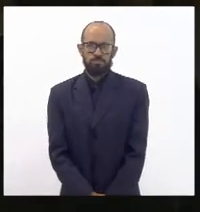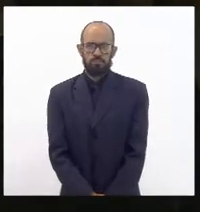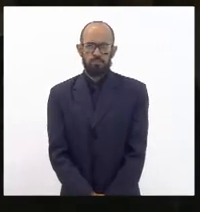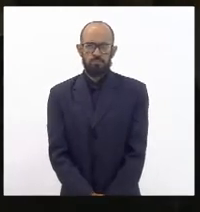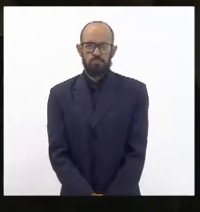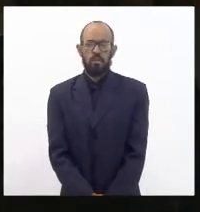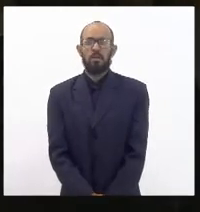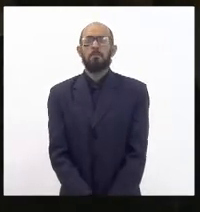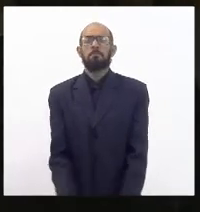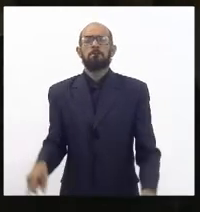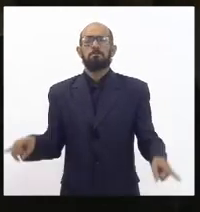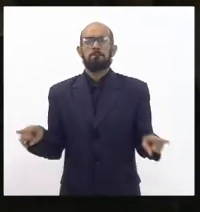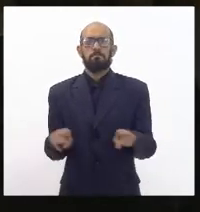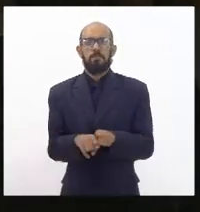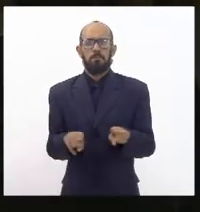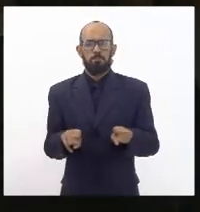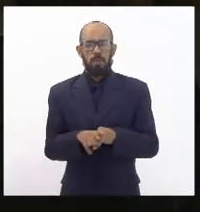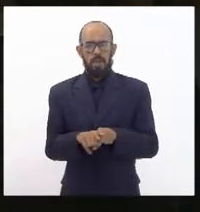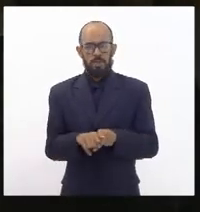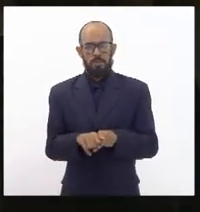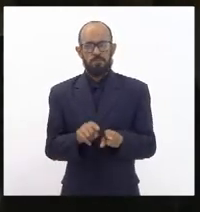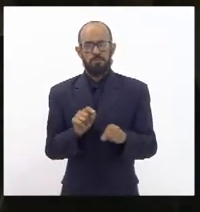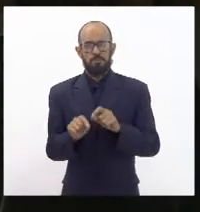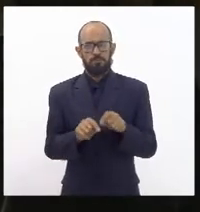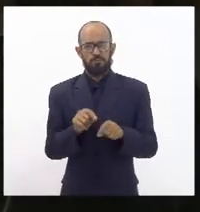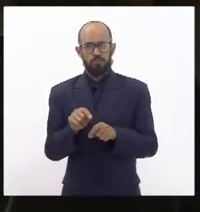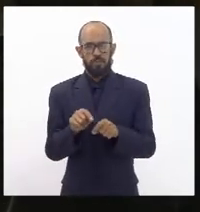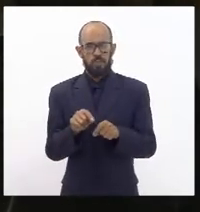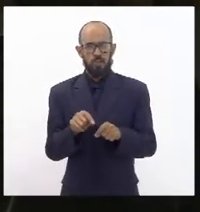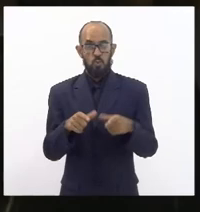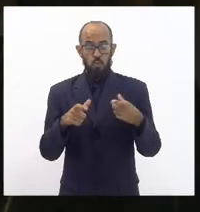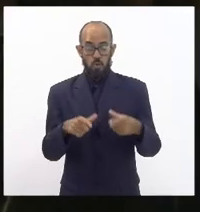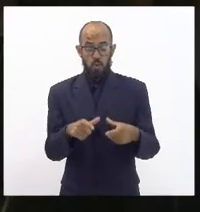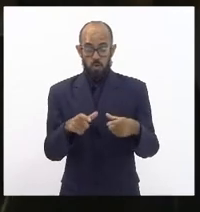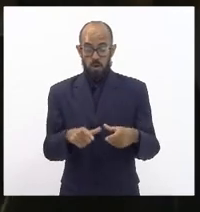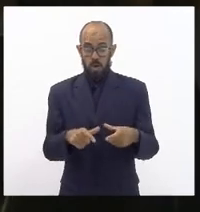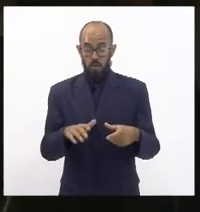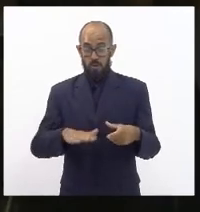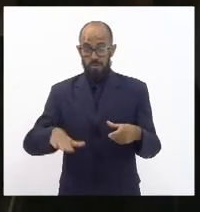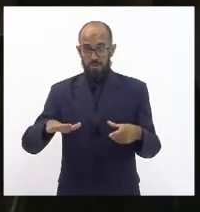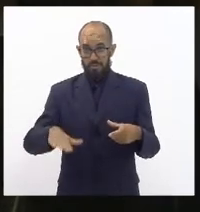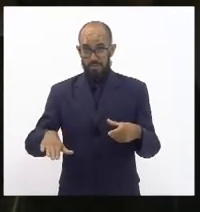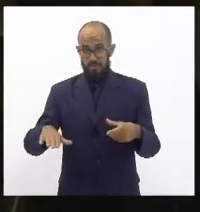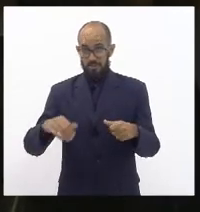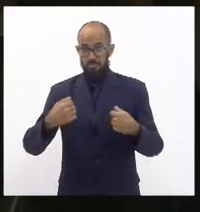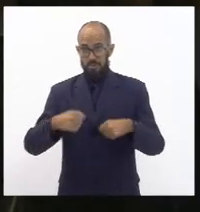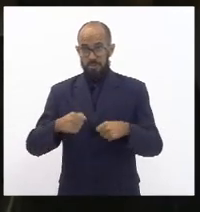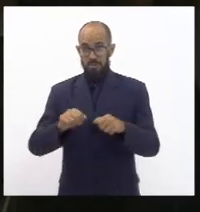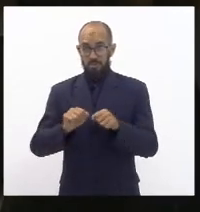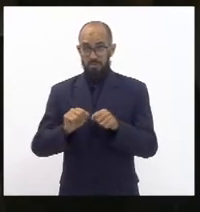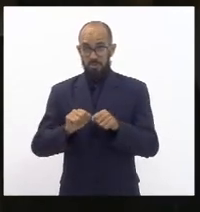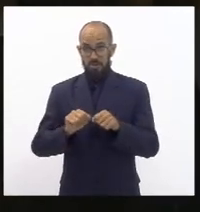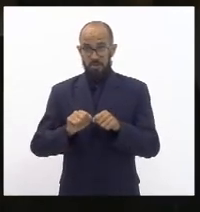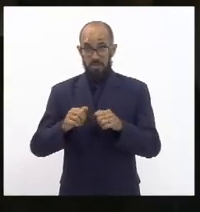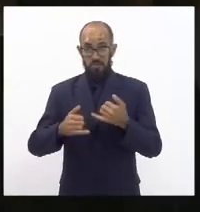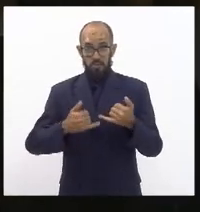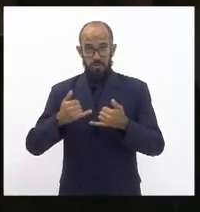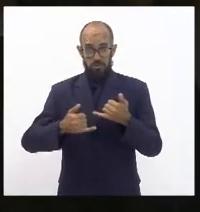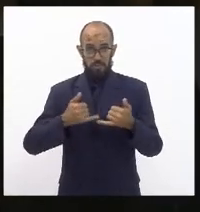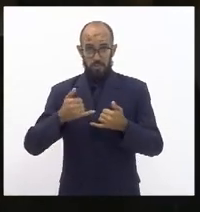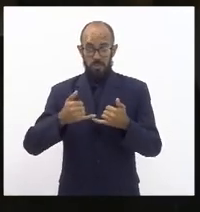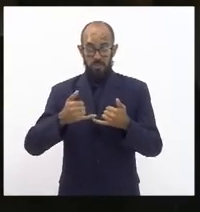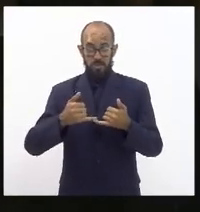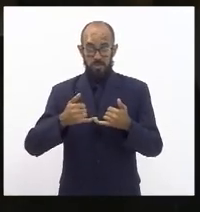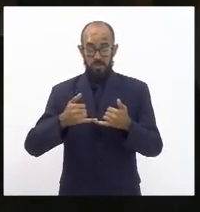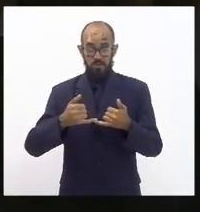além disso repetindo a área onde as crianças deveriam realizar as suas atividades as suas